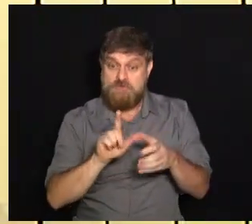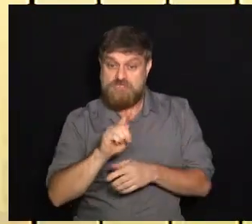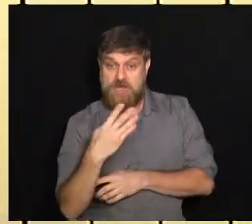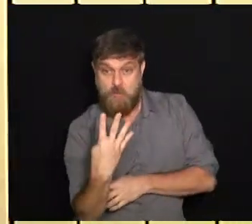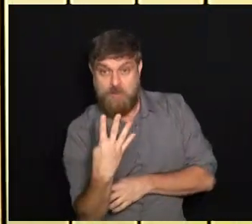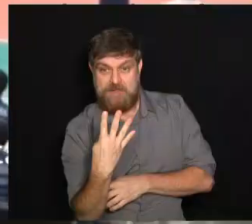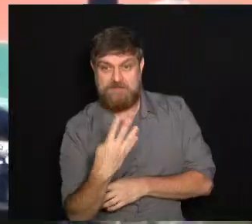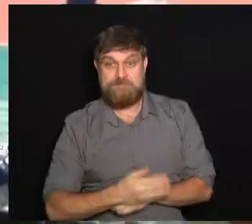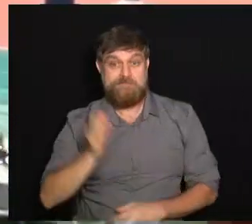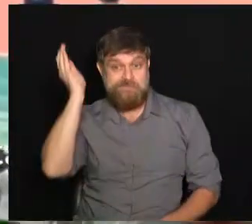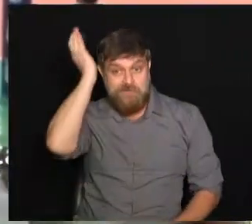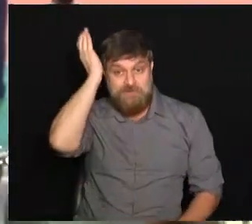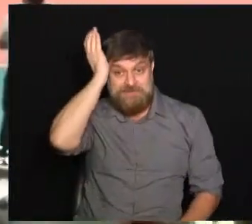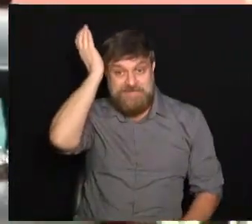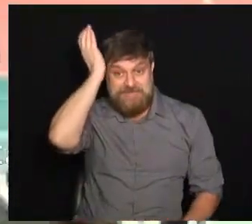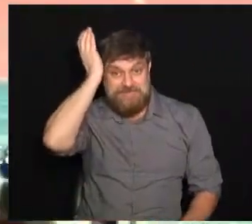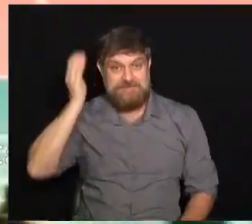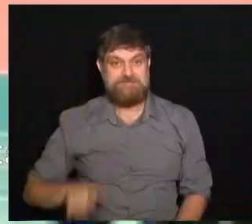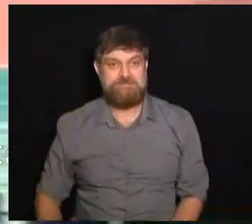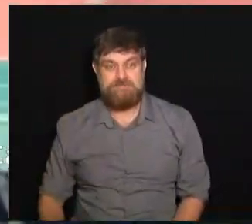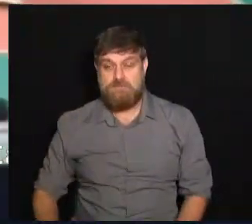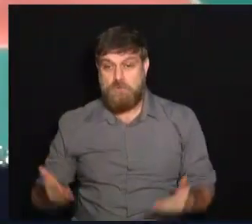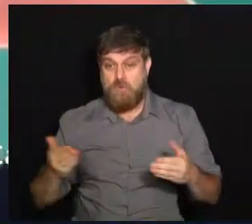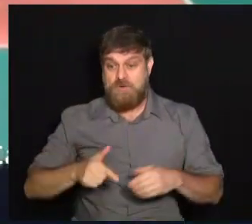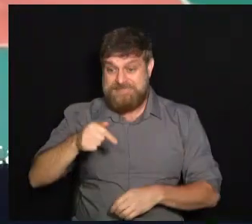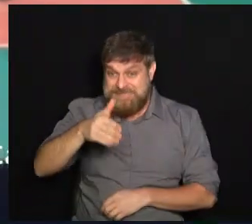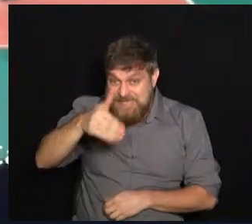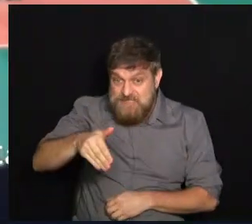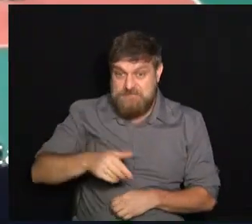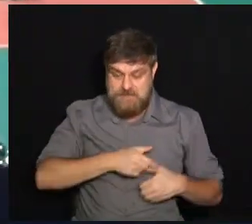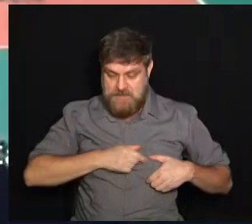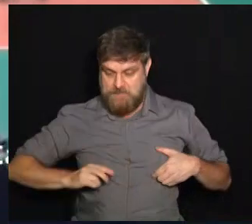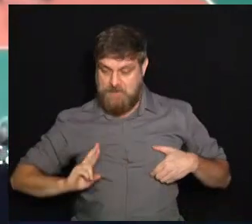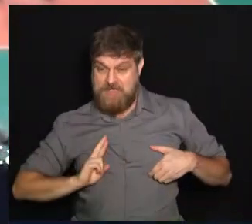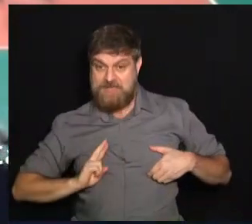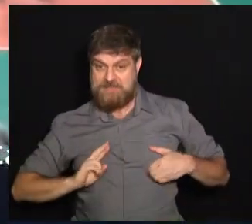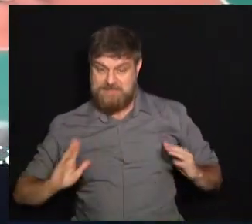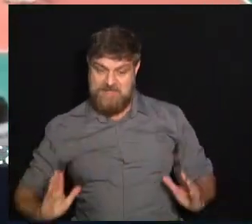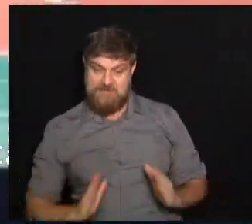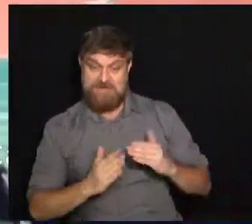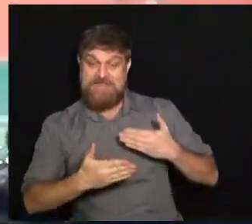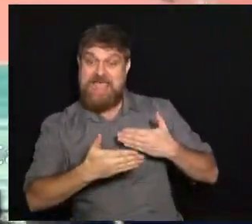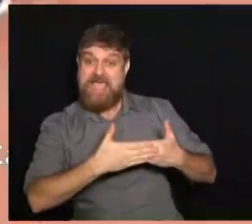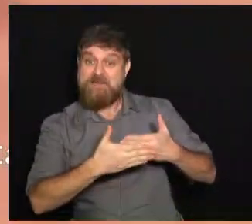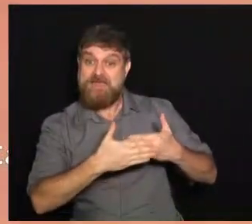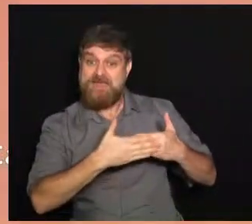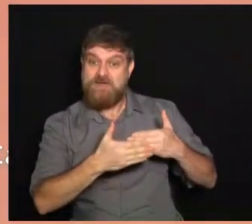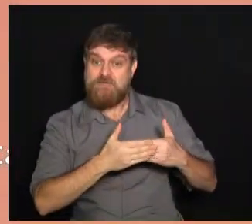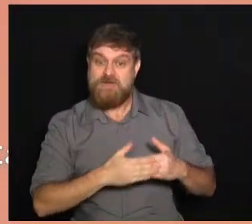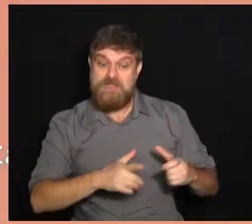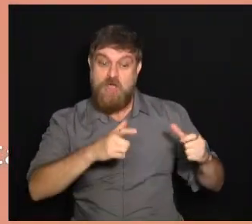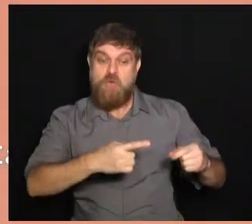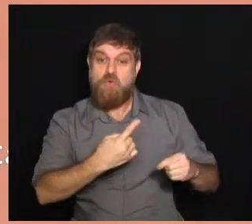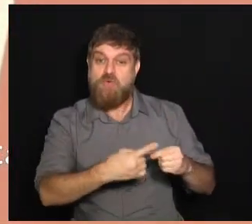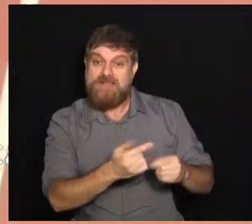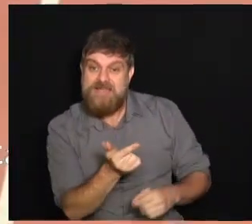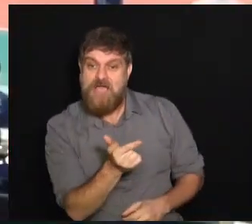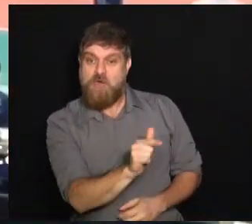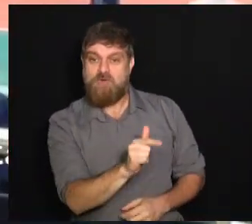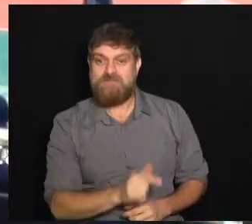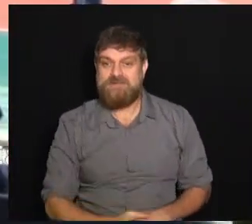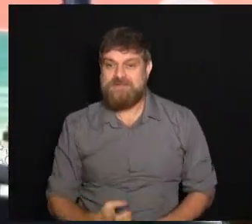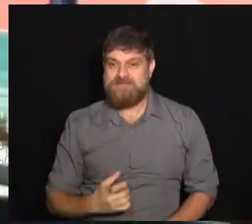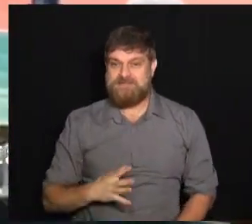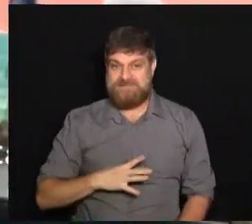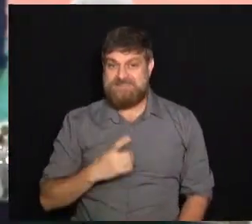colocado, o SESI. Hoje, às 19h30, o Renata enfrenta a equipe de Ribeirão Preto fora de casa. Os